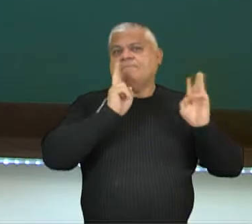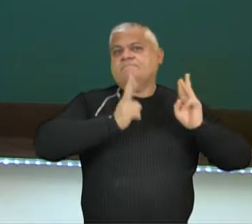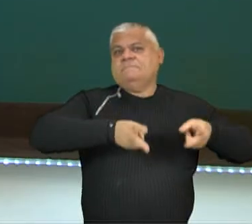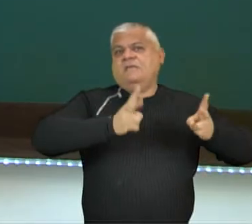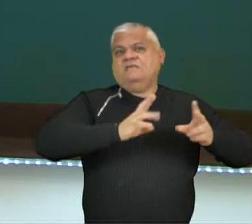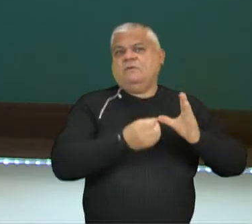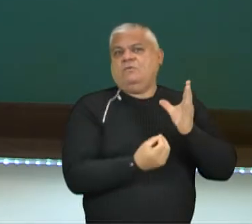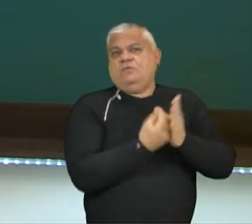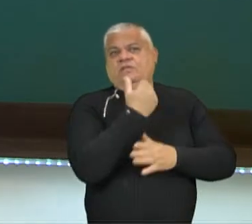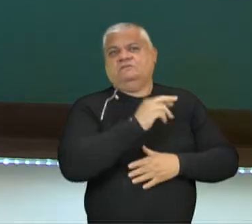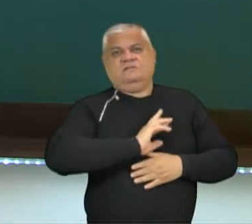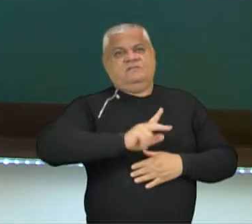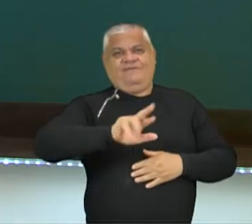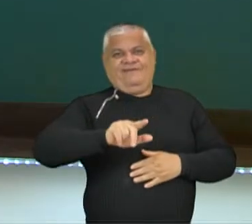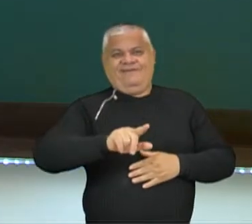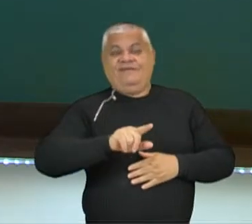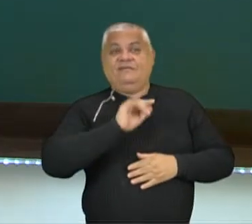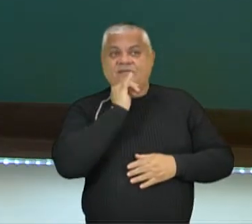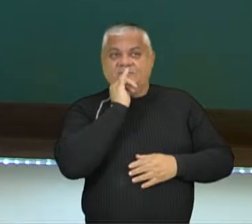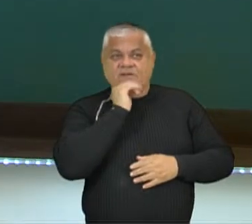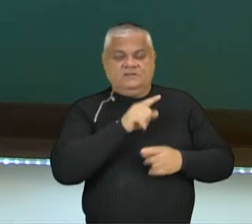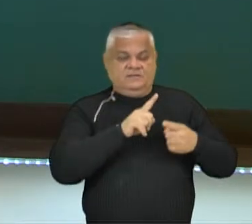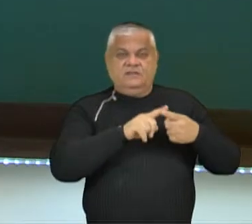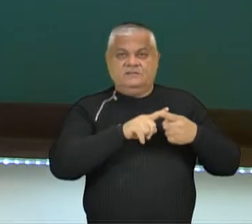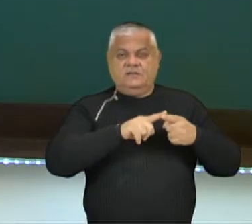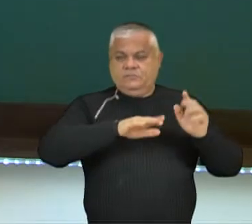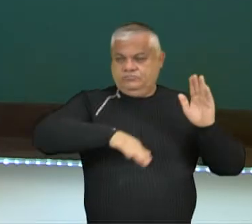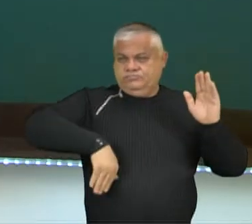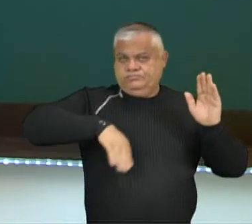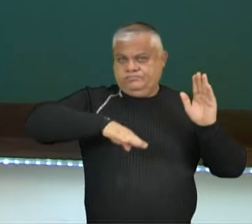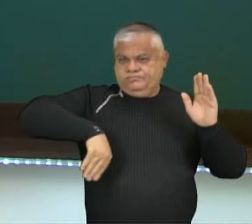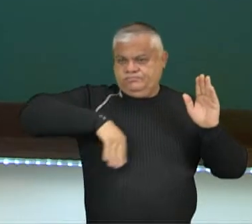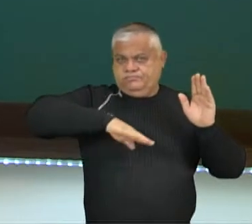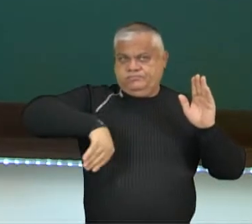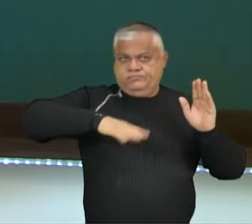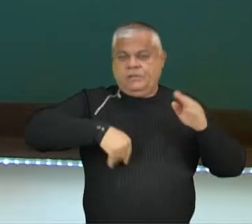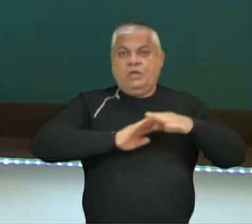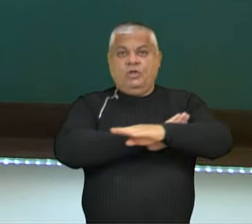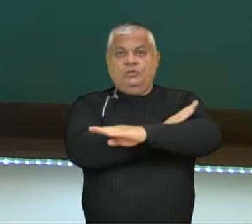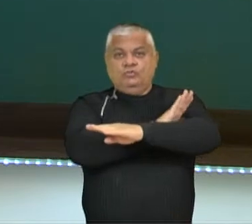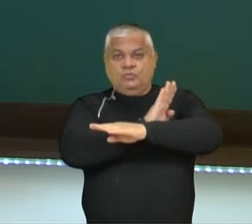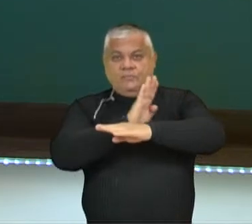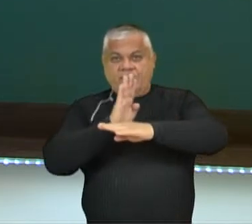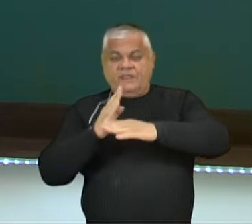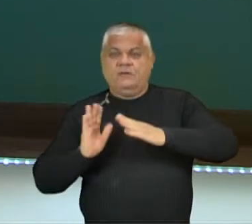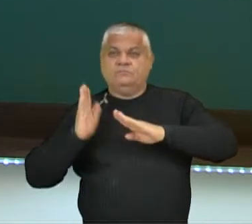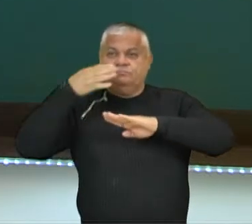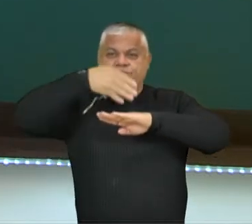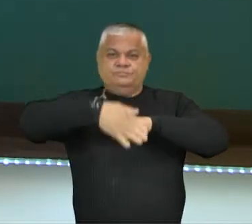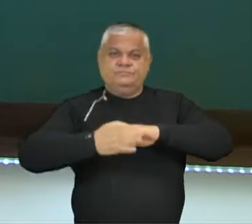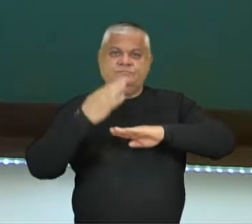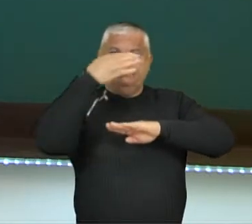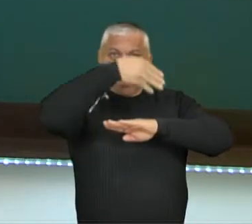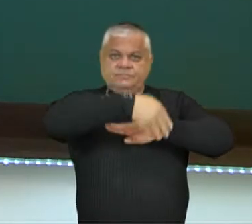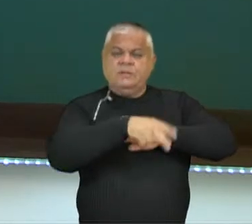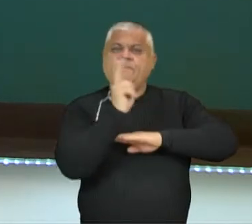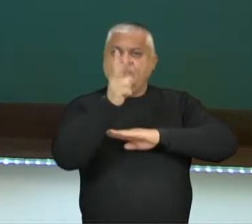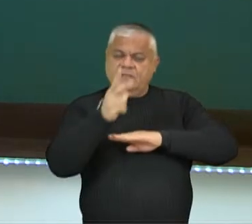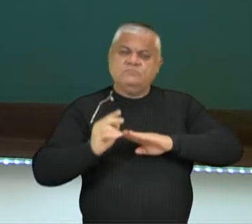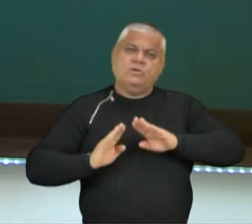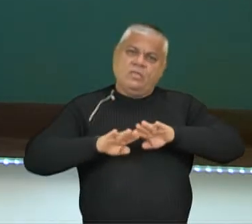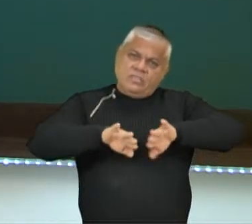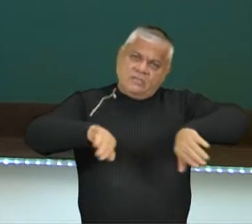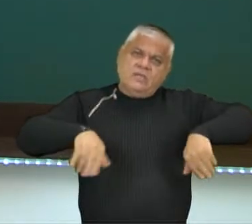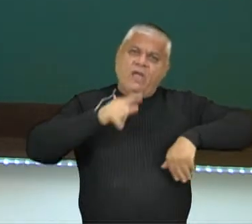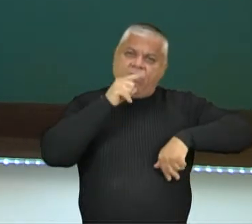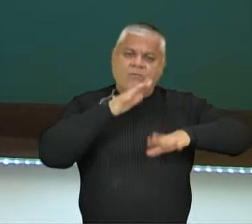mesma origem, Então, veja, a nadadeira do ictiosauro, do tubarão e do golfinho tem a mesma função, a mesma